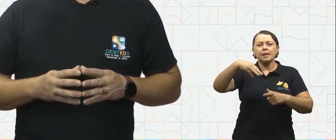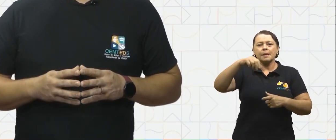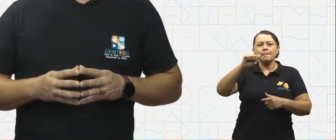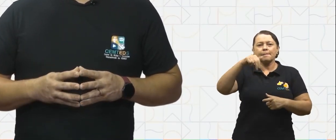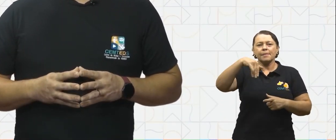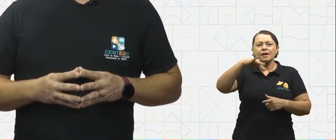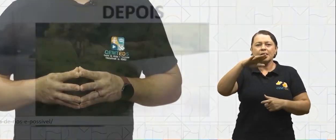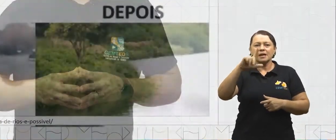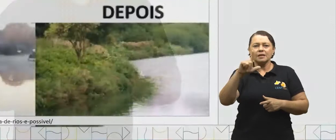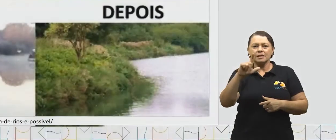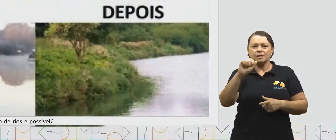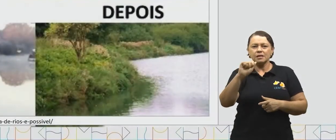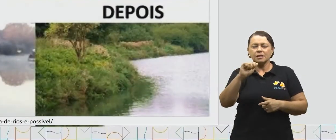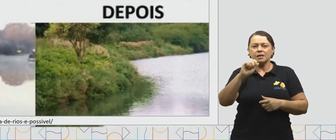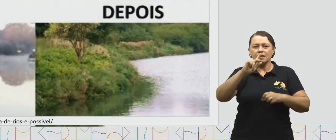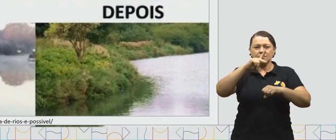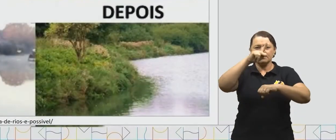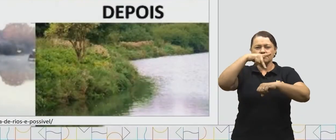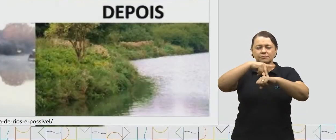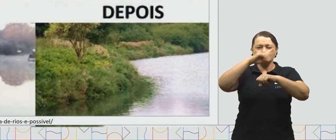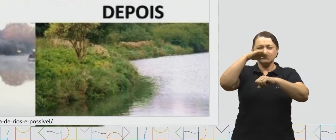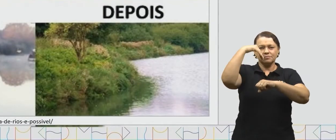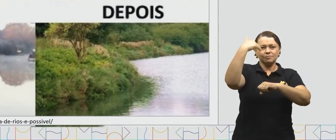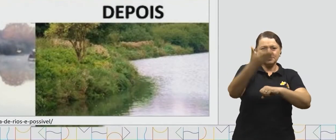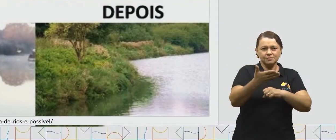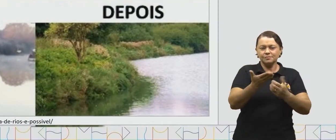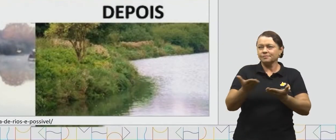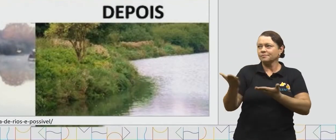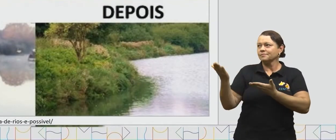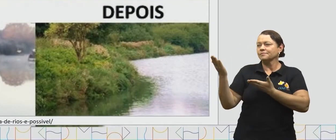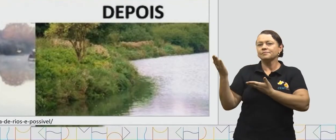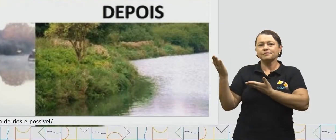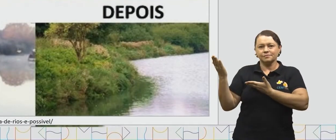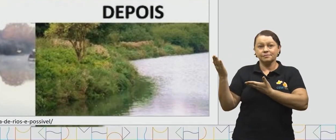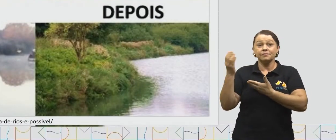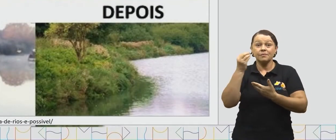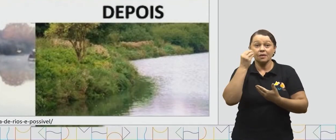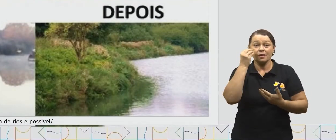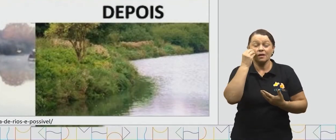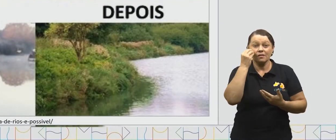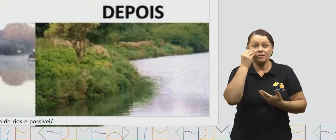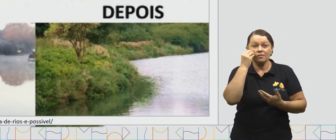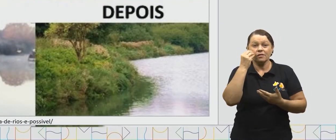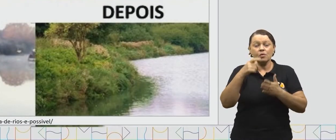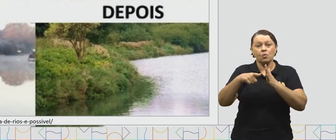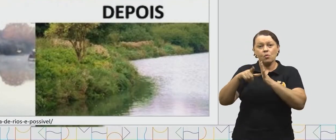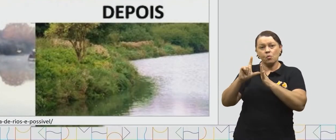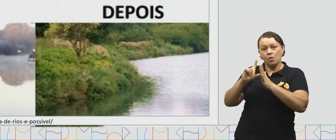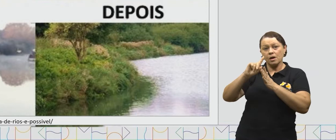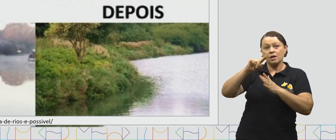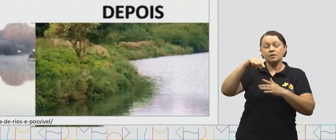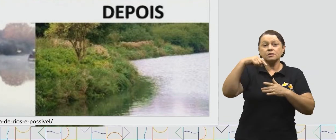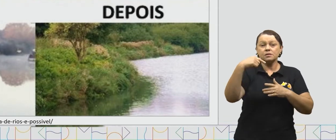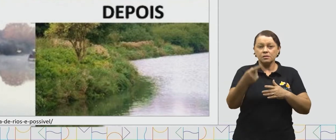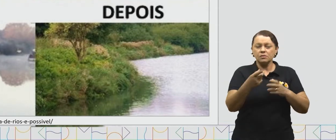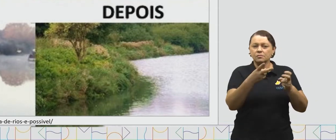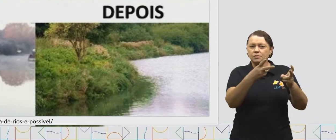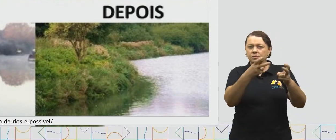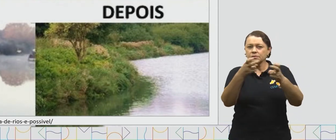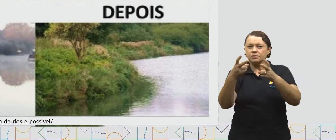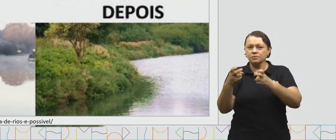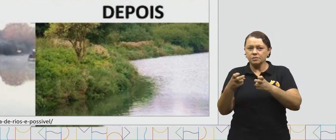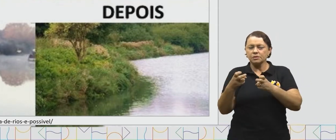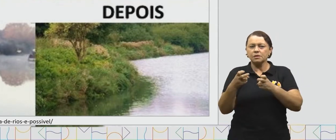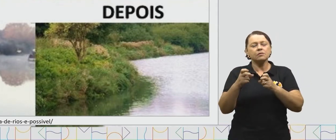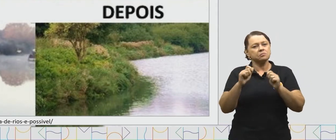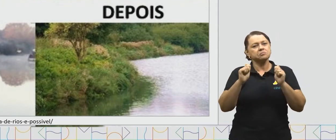capital das Filipinas. As técnicas em pequena escala, como iremos observar na imagem, podem ter um